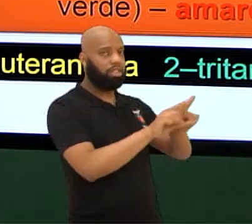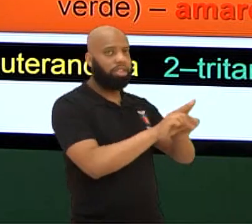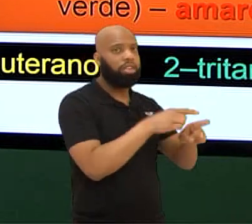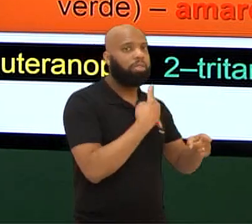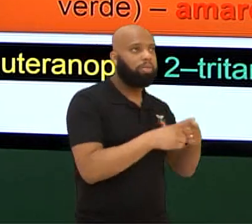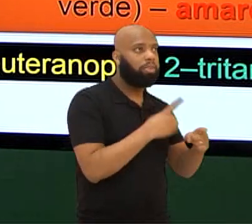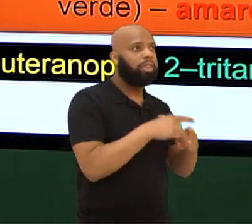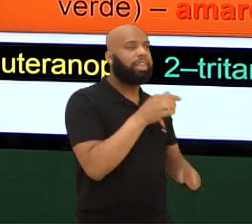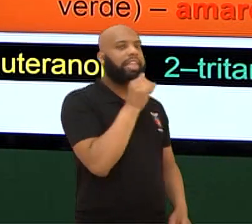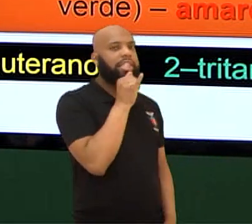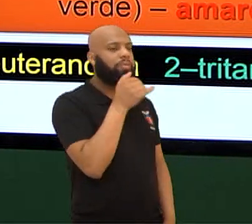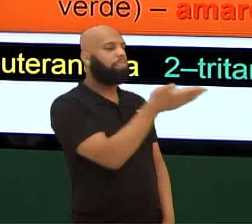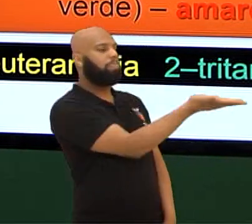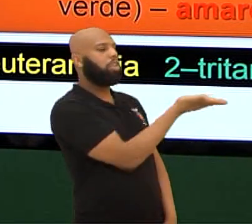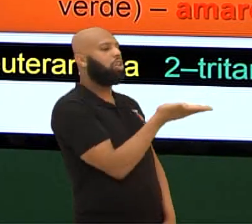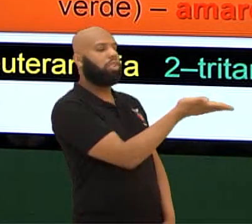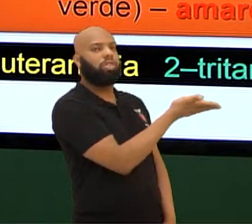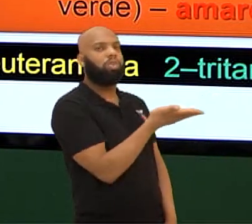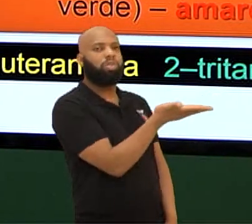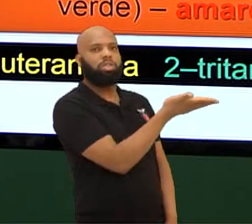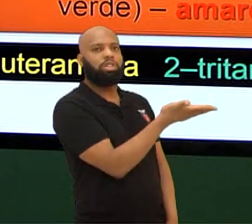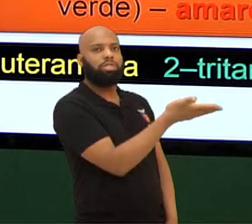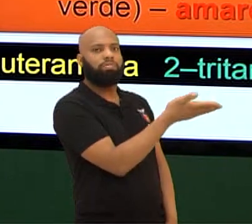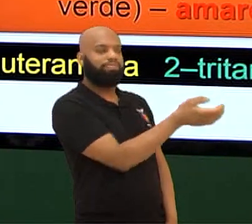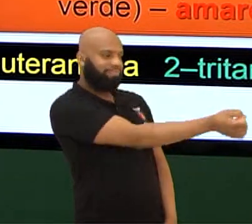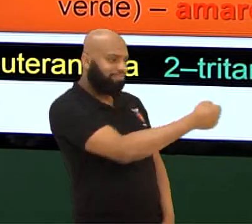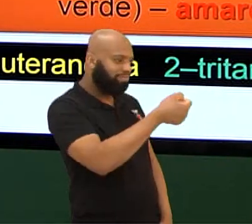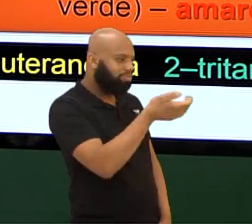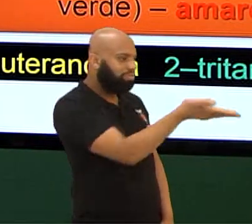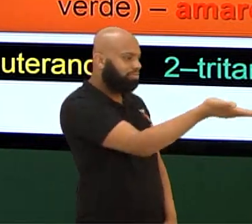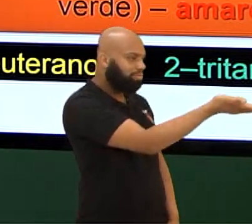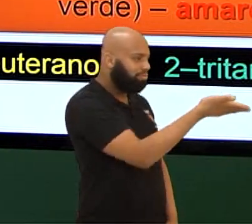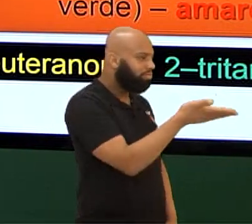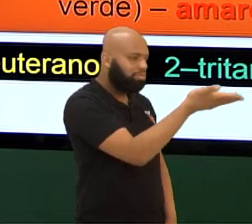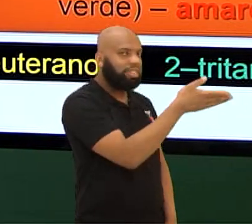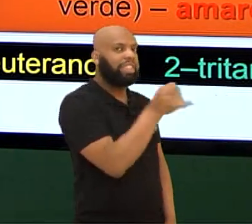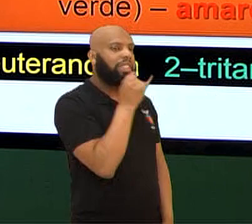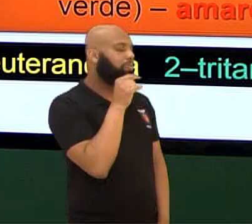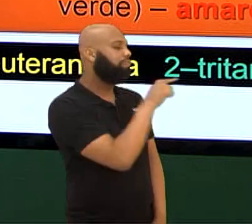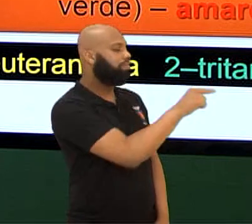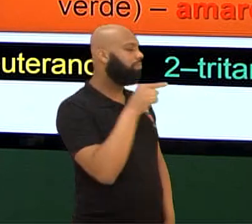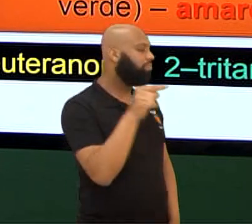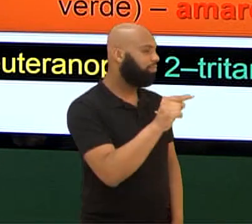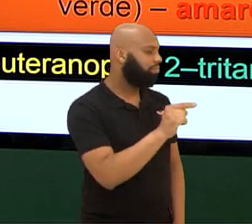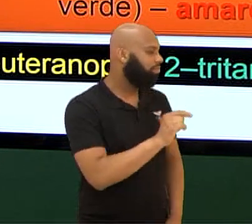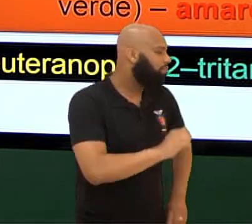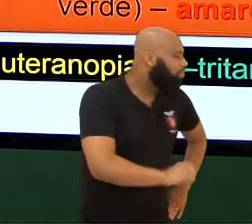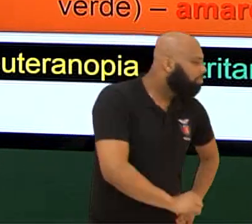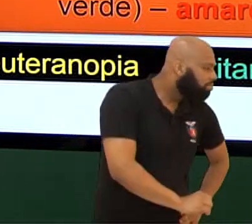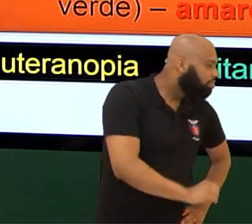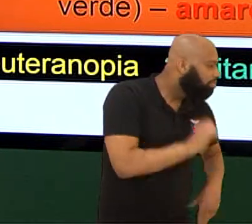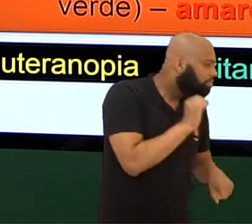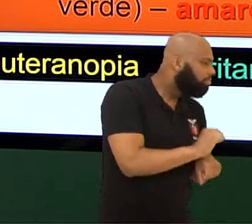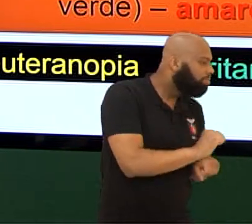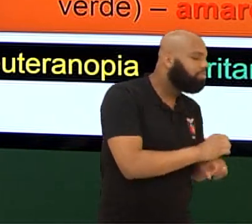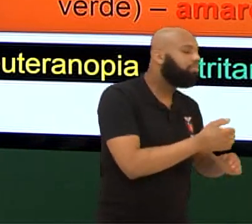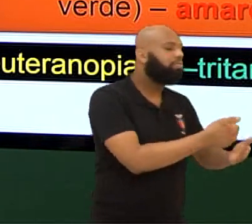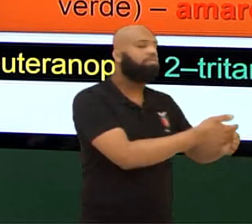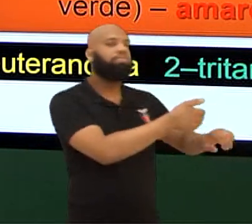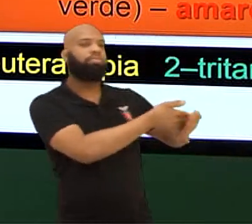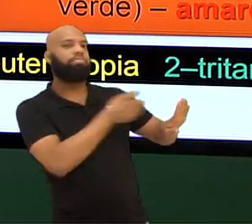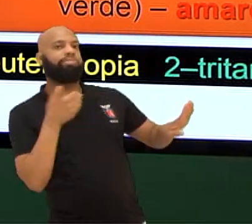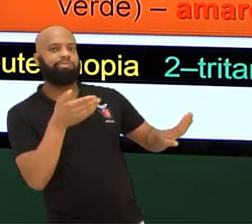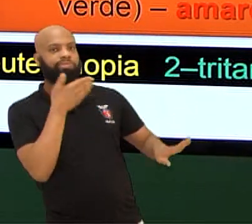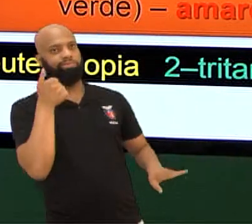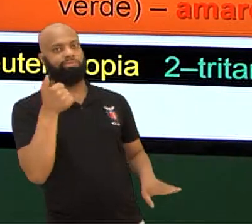assim, micro-ondas, por exemplo, não é interessante você estar próximo, colado no micro-ondas, quando está estourando pipoca. Fique a 1,5 metro de